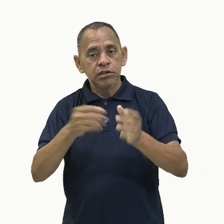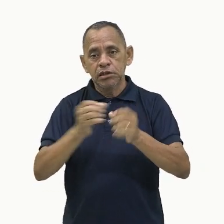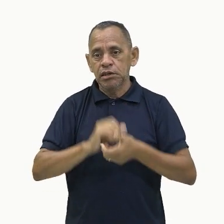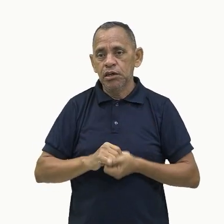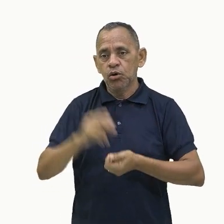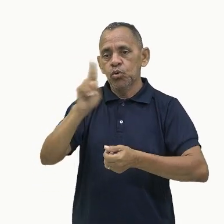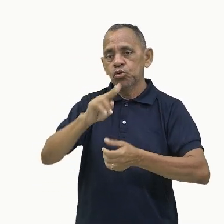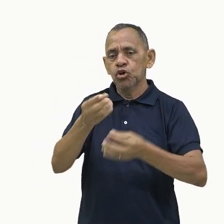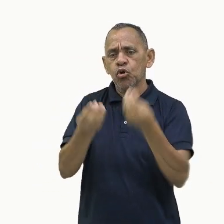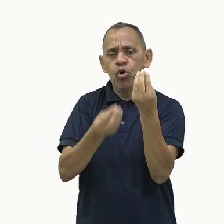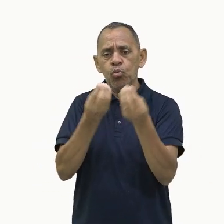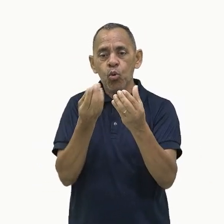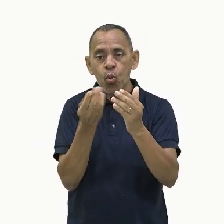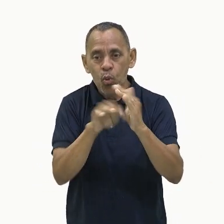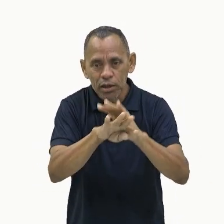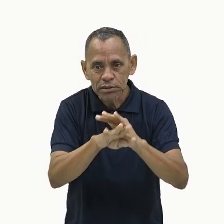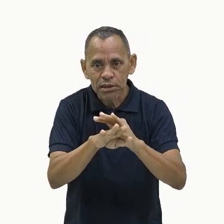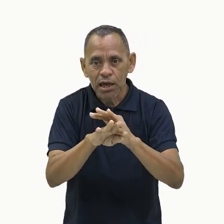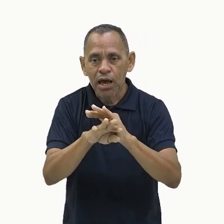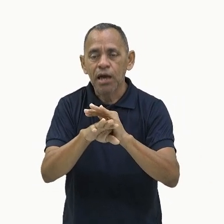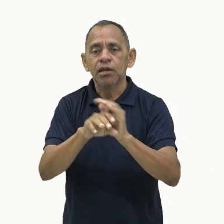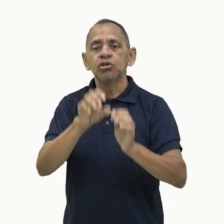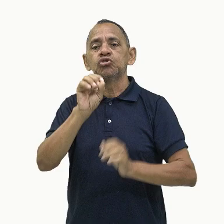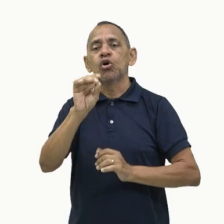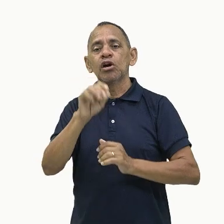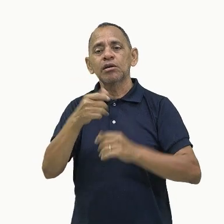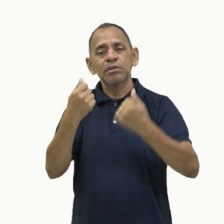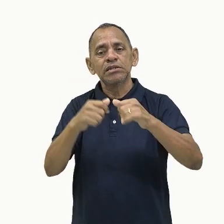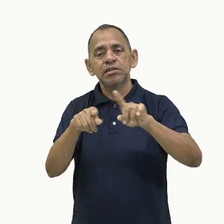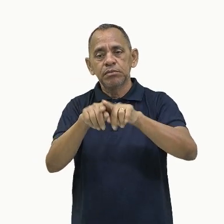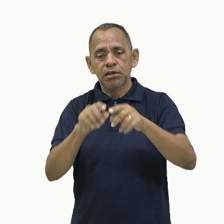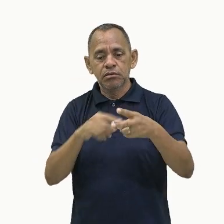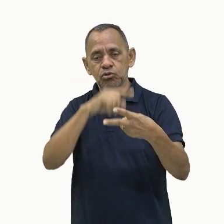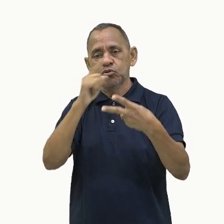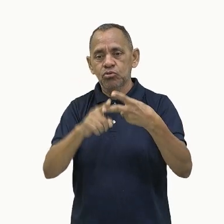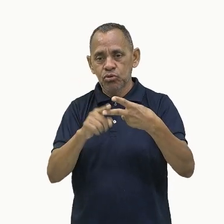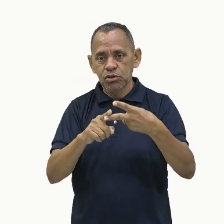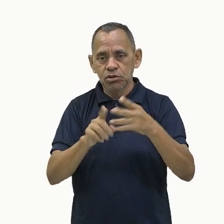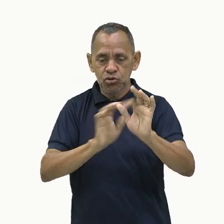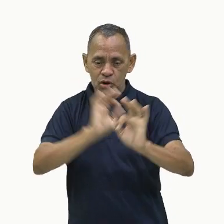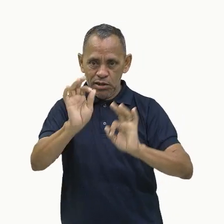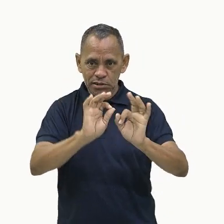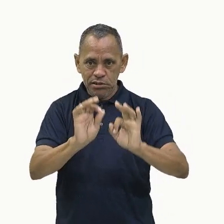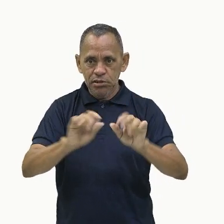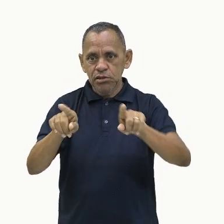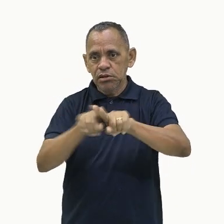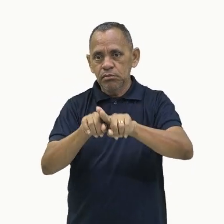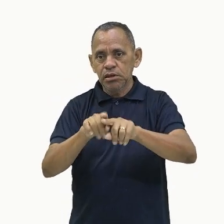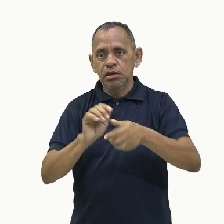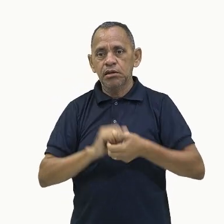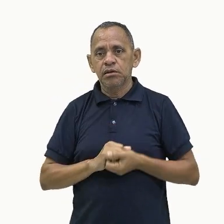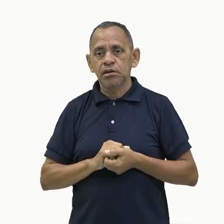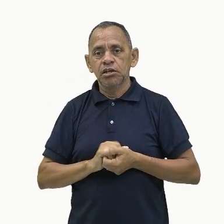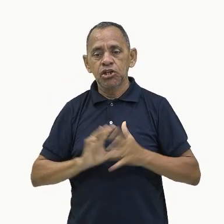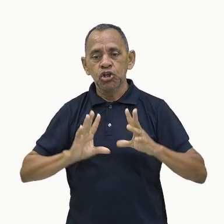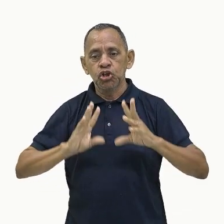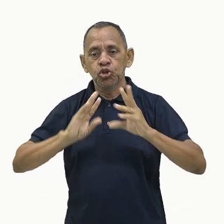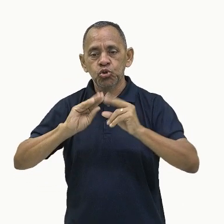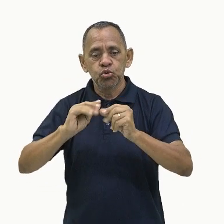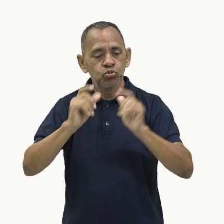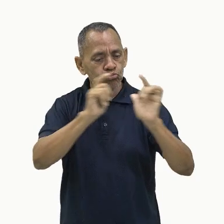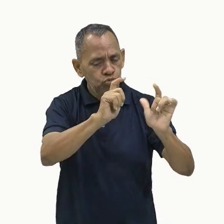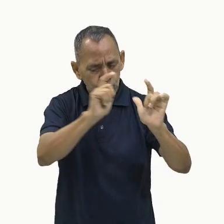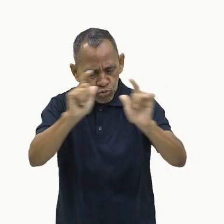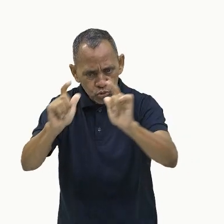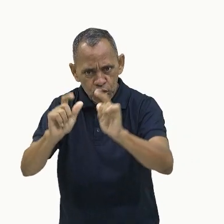guardar apenas o necessário. 2, seiton, que é o senso de organização, onde é tudo no seu lugar